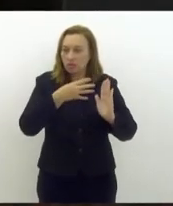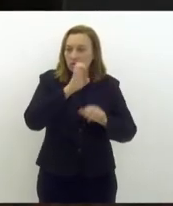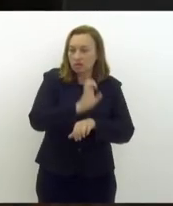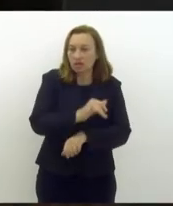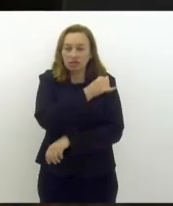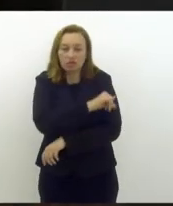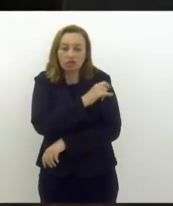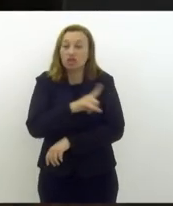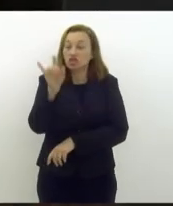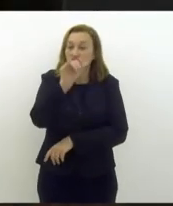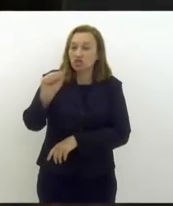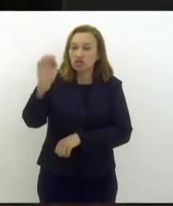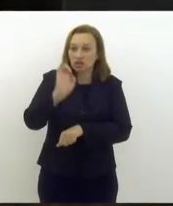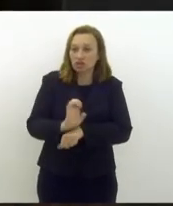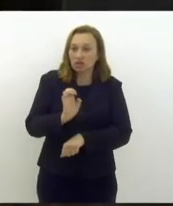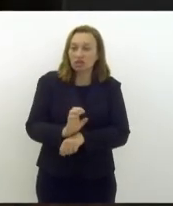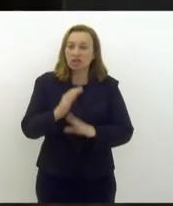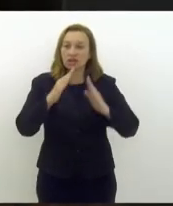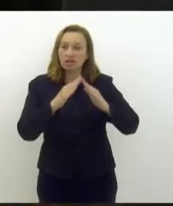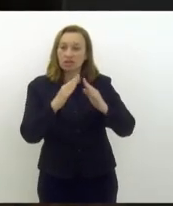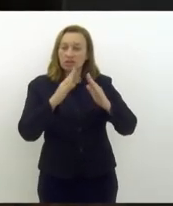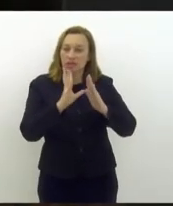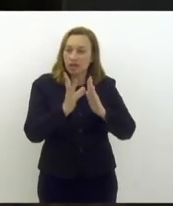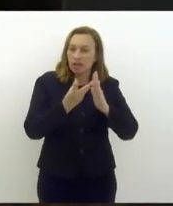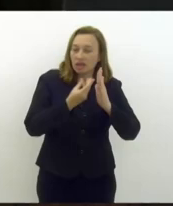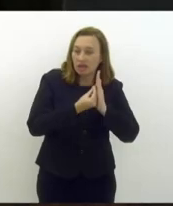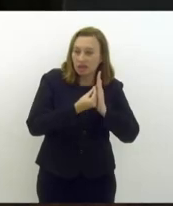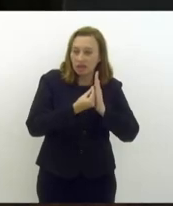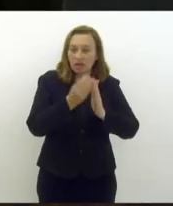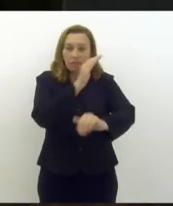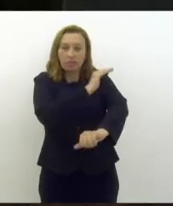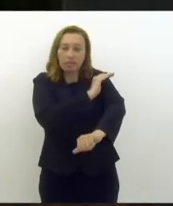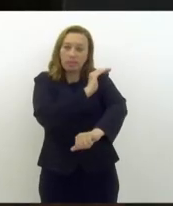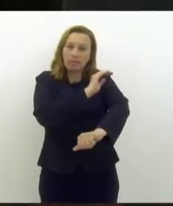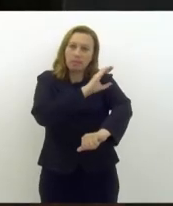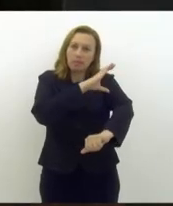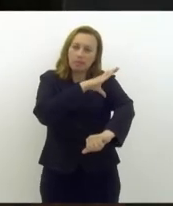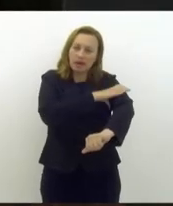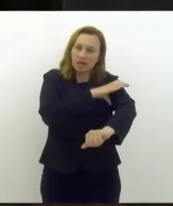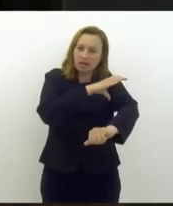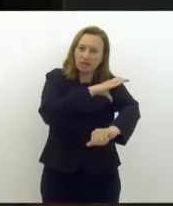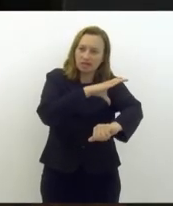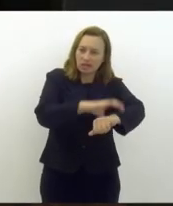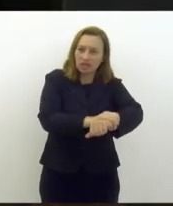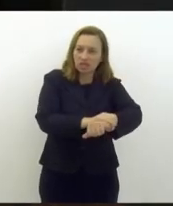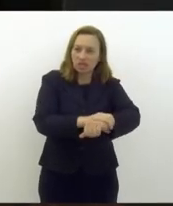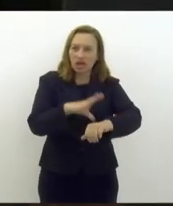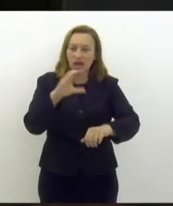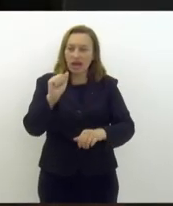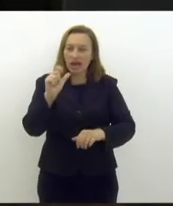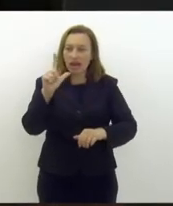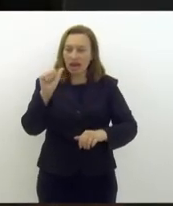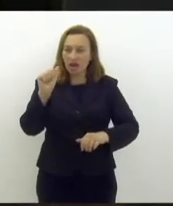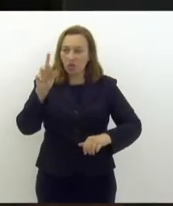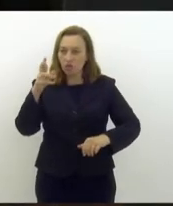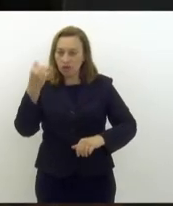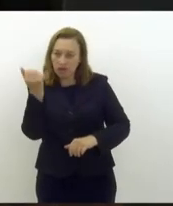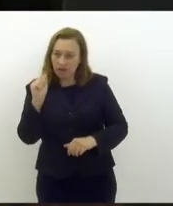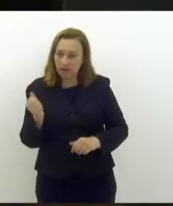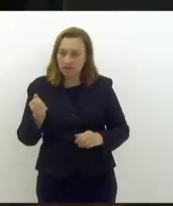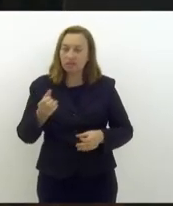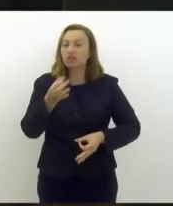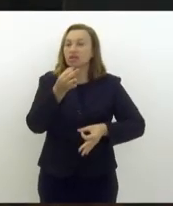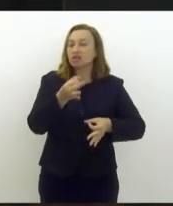de Estadual da Igreja Evangélica Batista da Lagoinha parecida comissão de constituição e justiça pela